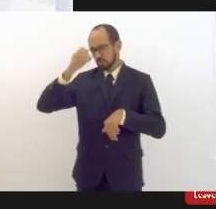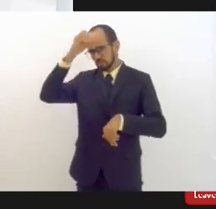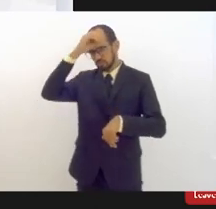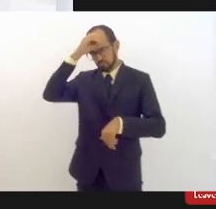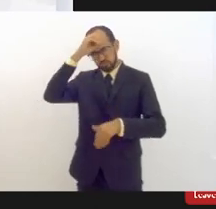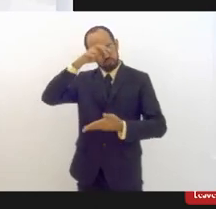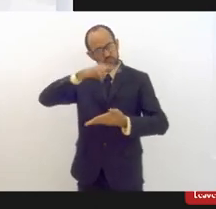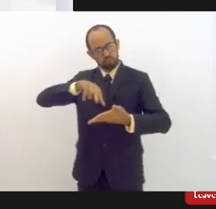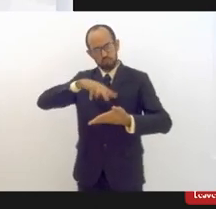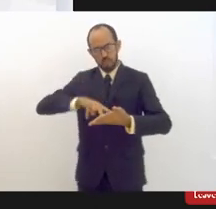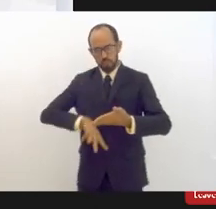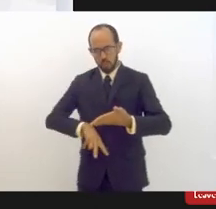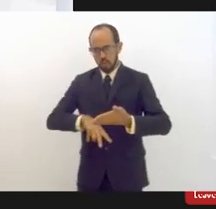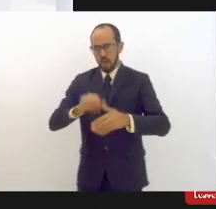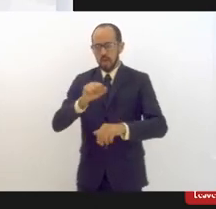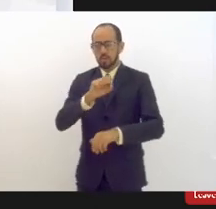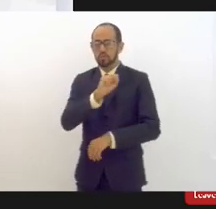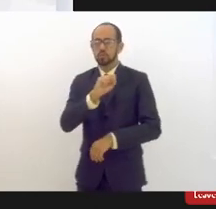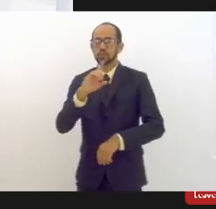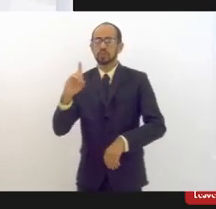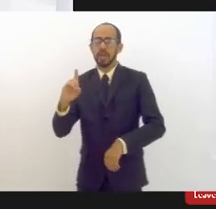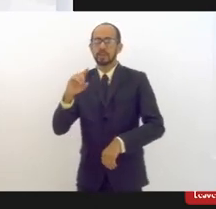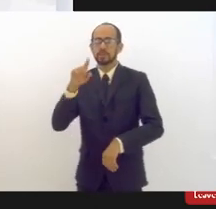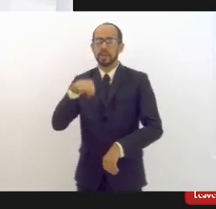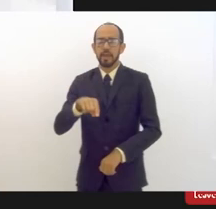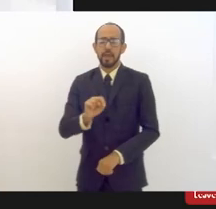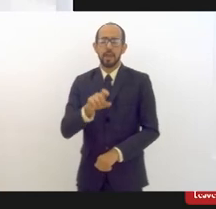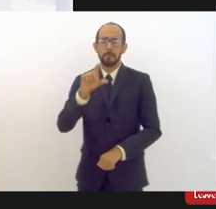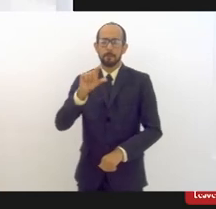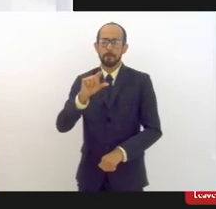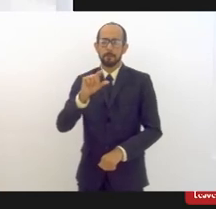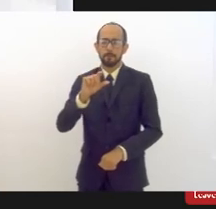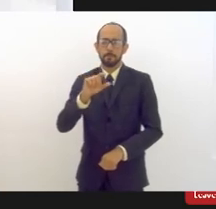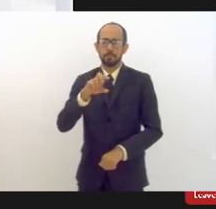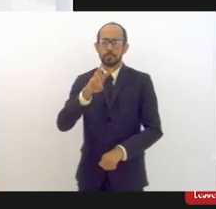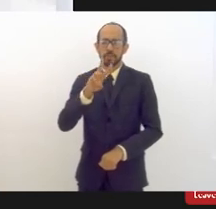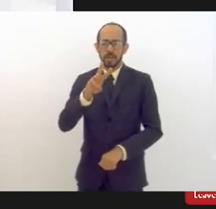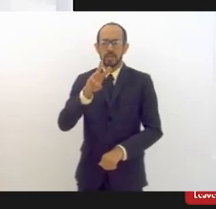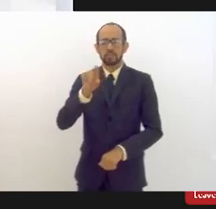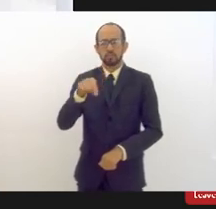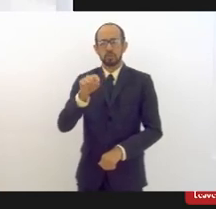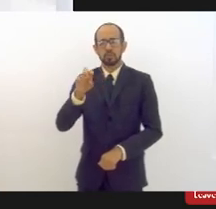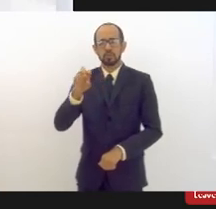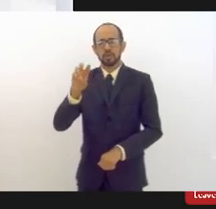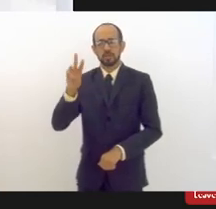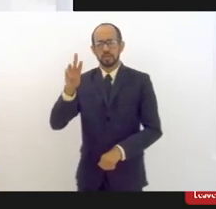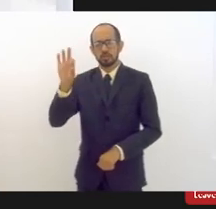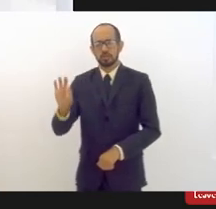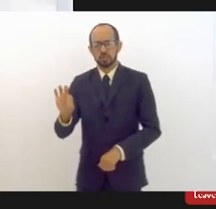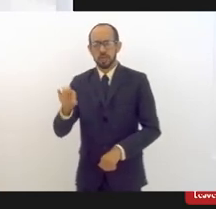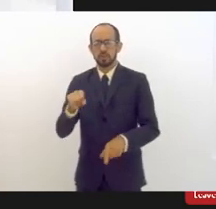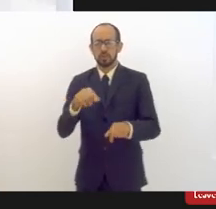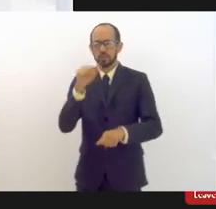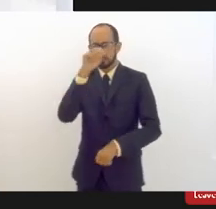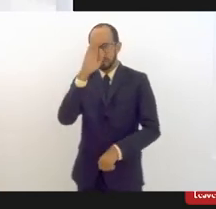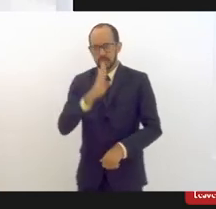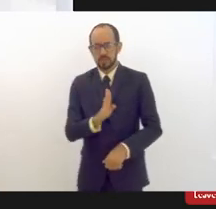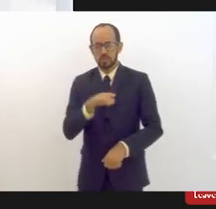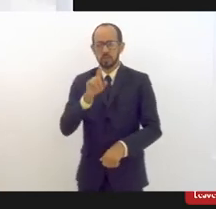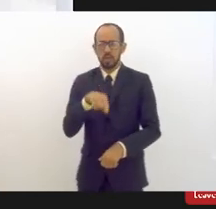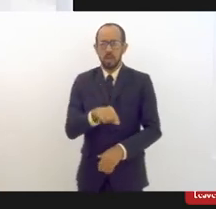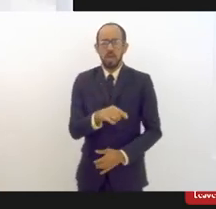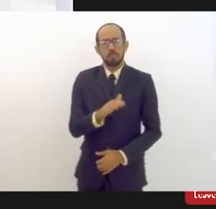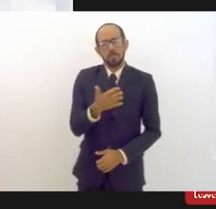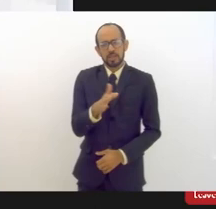Na região sudeste, esse percentual é um pouco maior do que 3%, e no Brasil como gira em torno